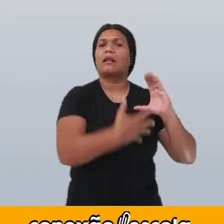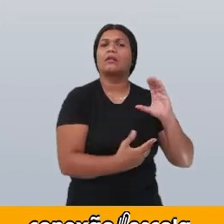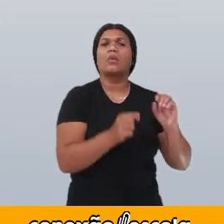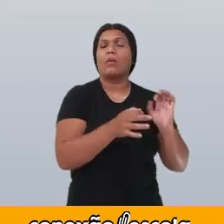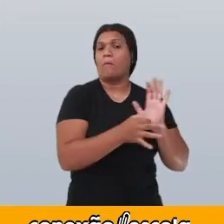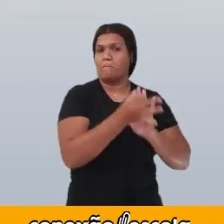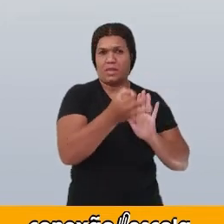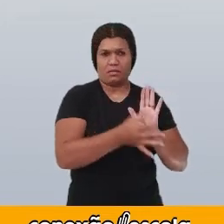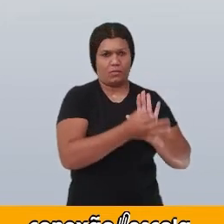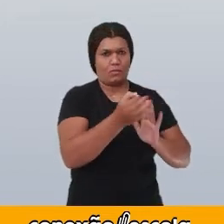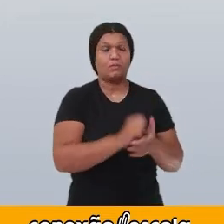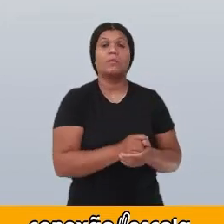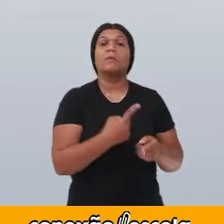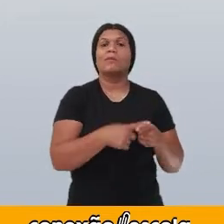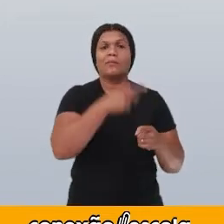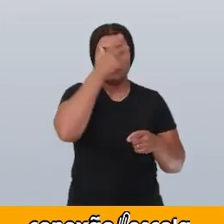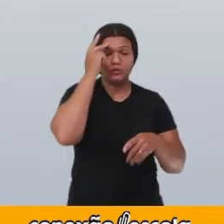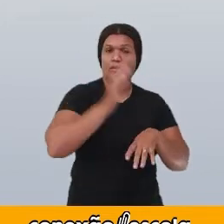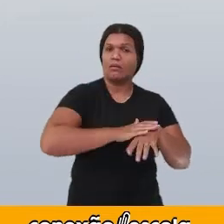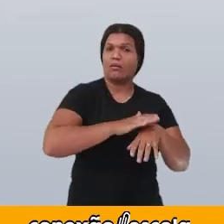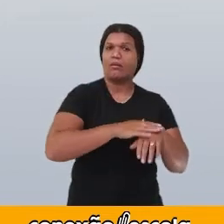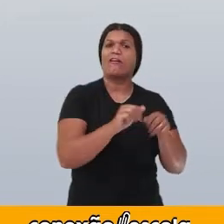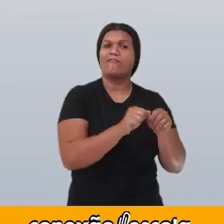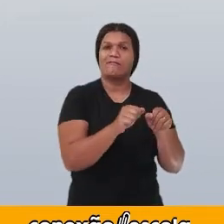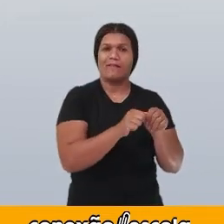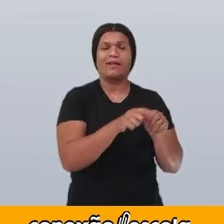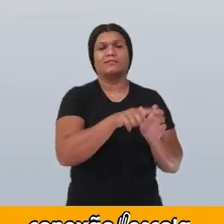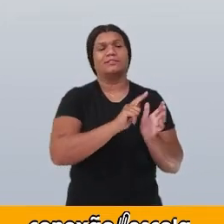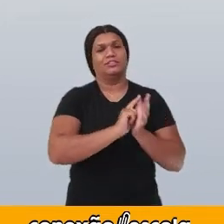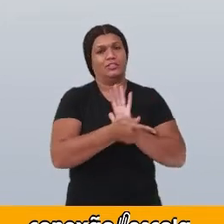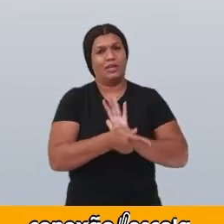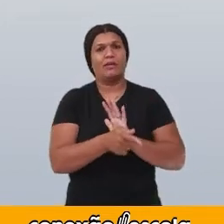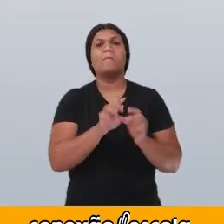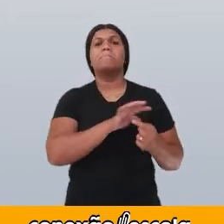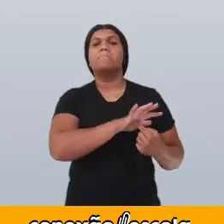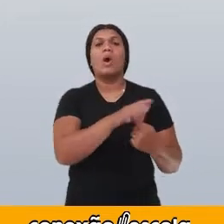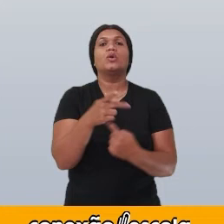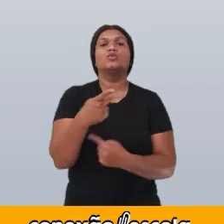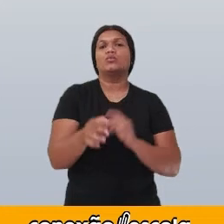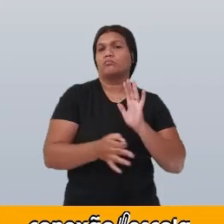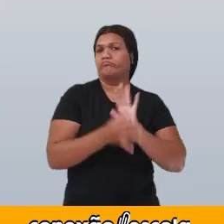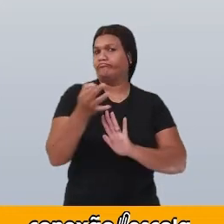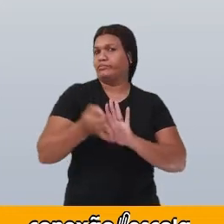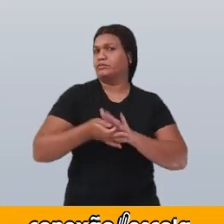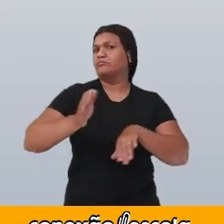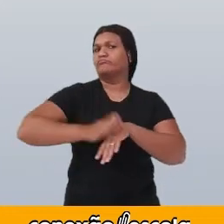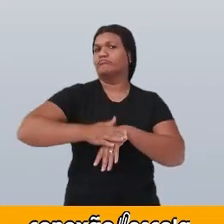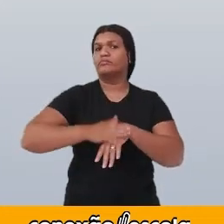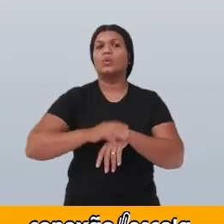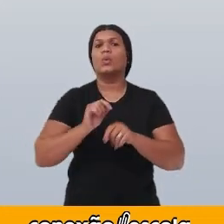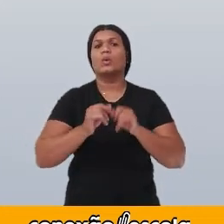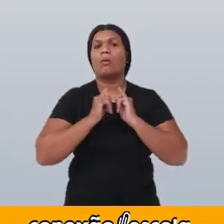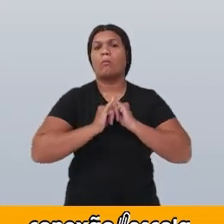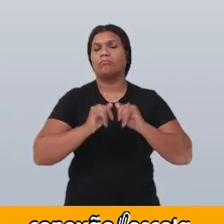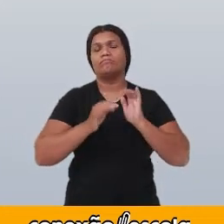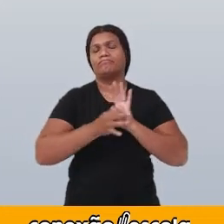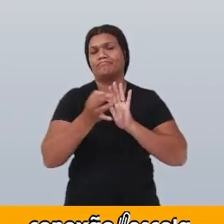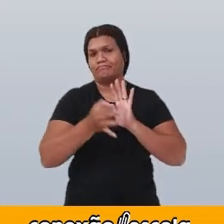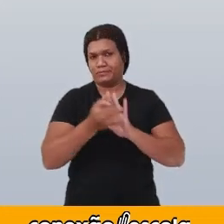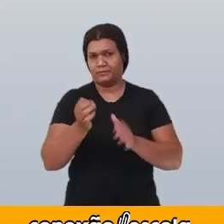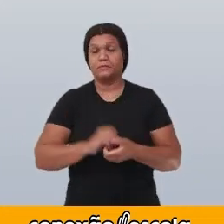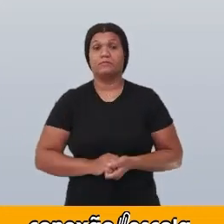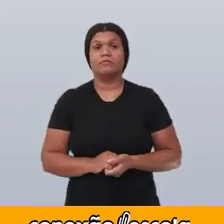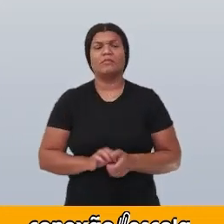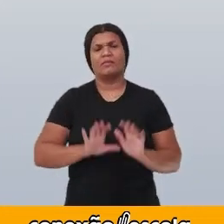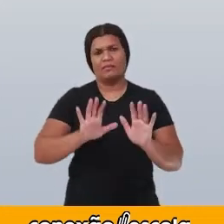opinativo, porque quem produz esse gênero apresenta o seu ponto de vista sobre o que é informado. E